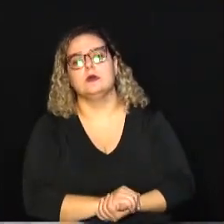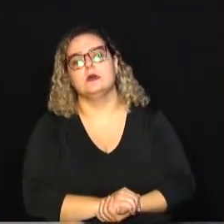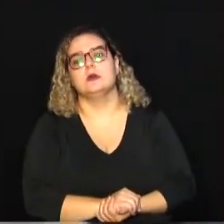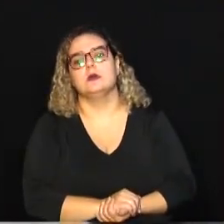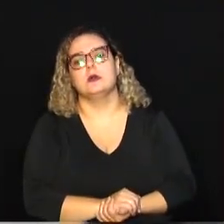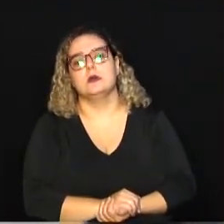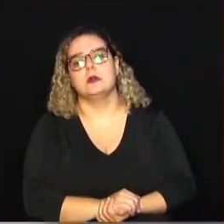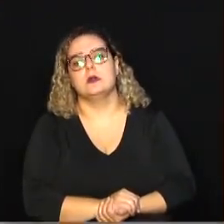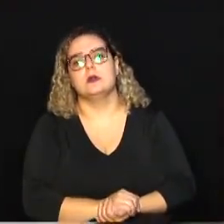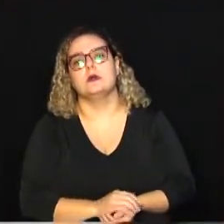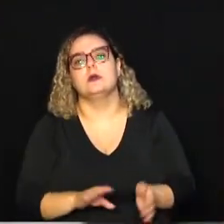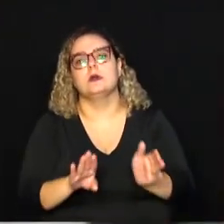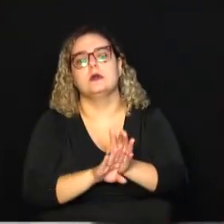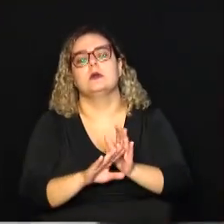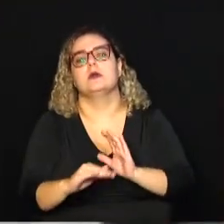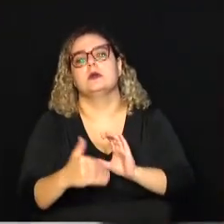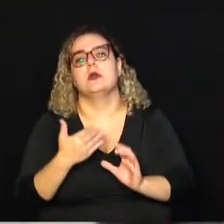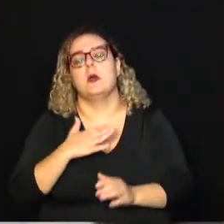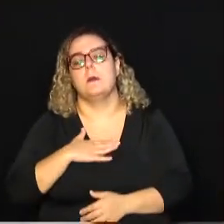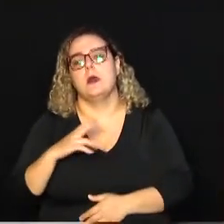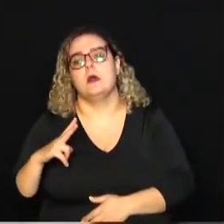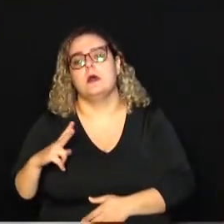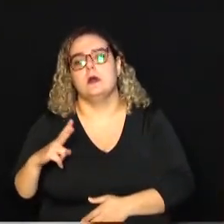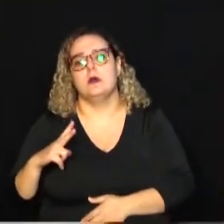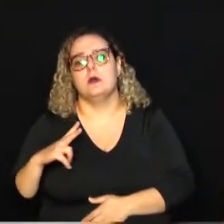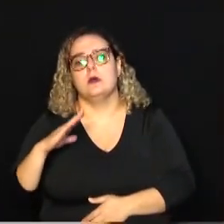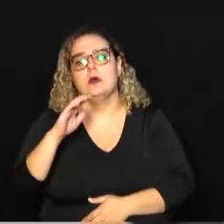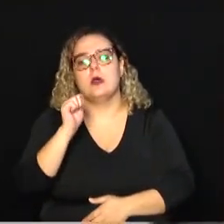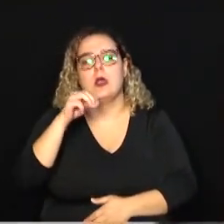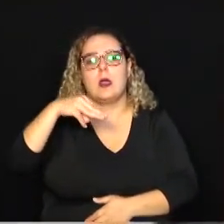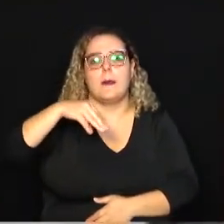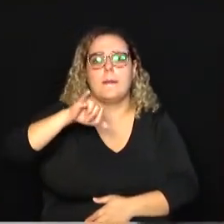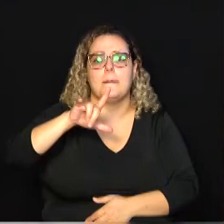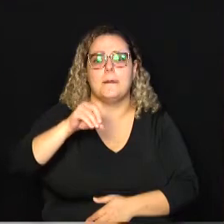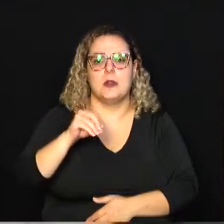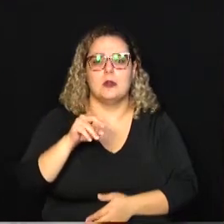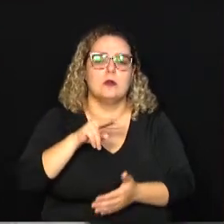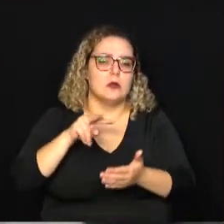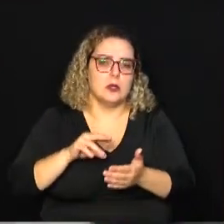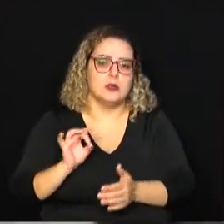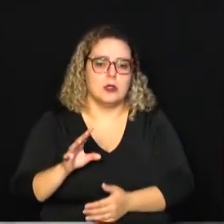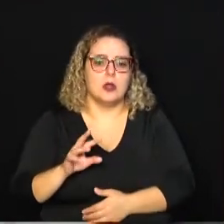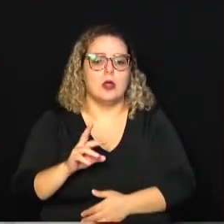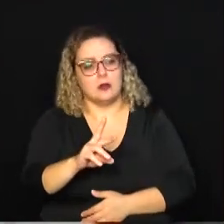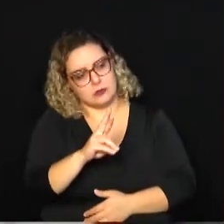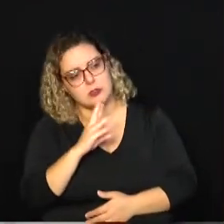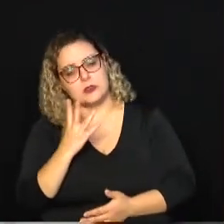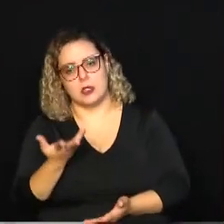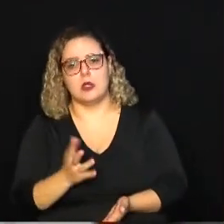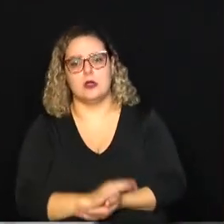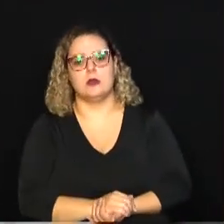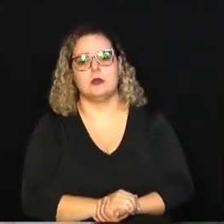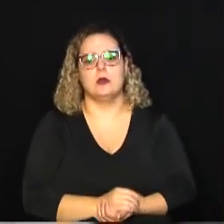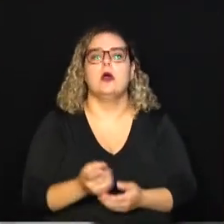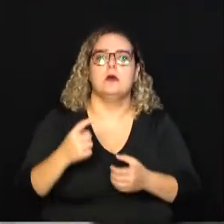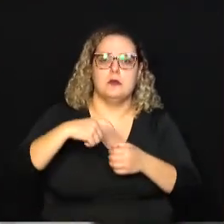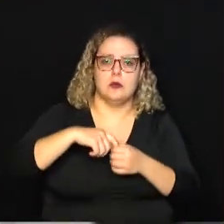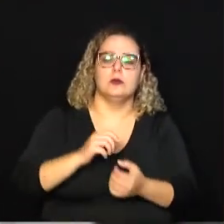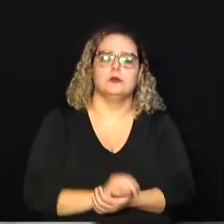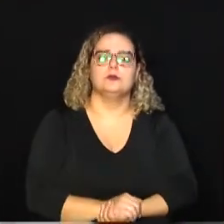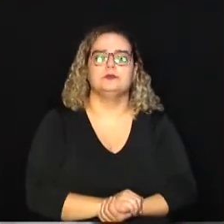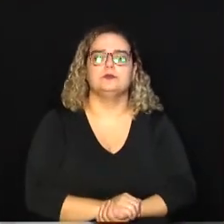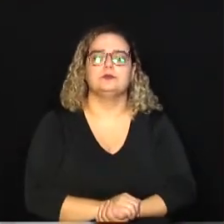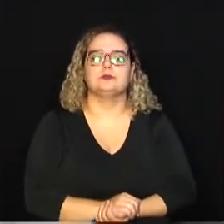que chegou direto para mim, do Camilo. Eu vou ler só essa, e aí você responde. Aí eu volto de novo, tá,